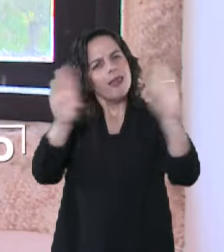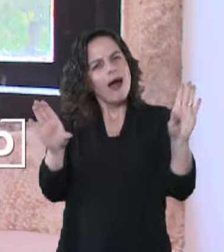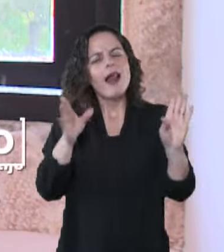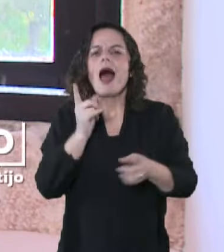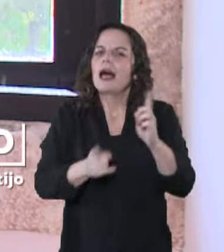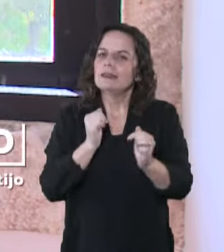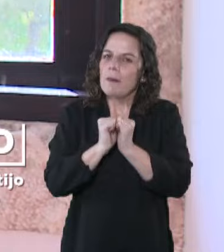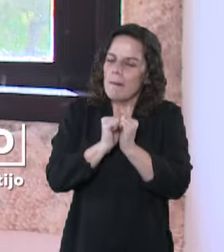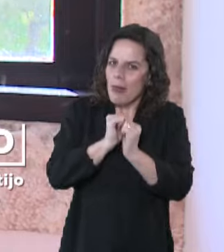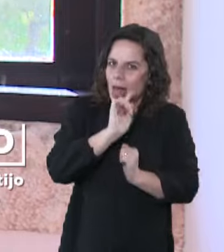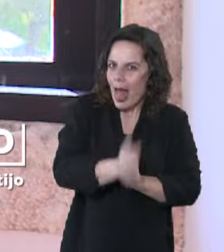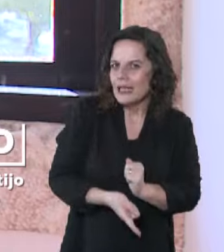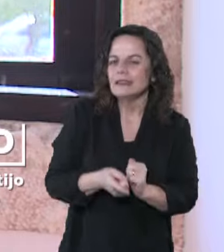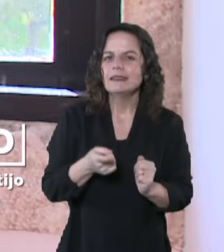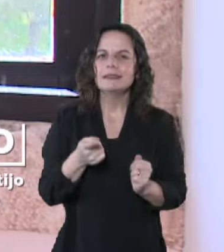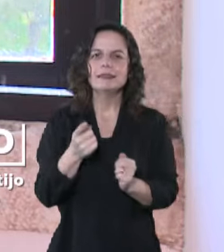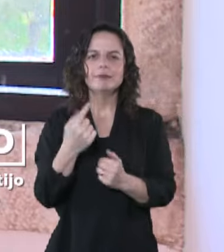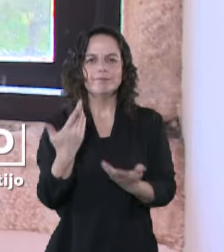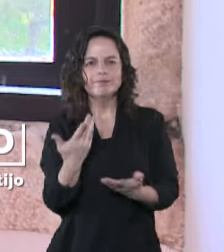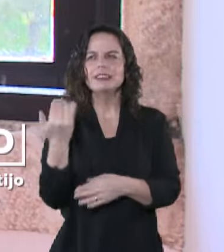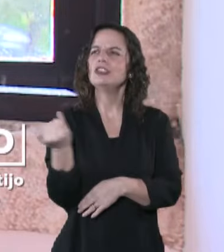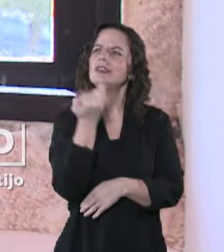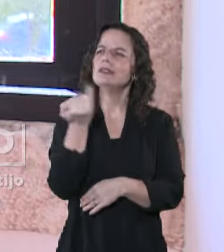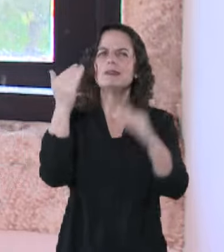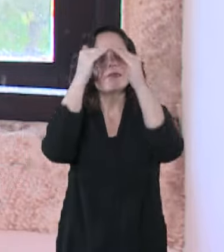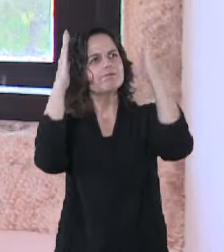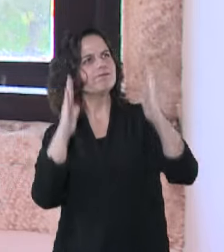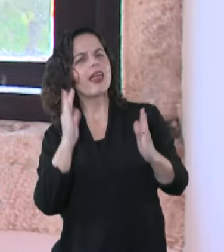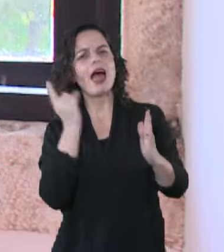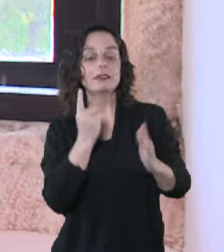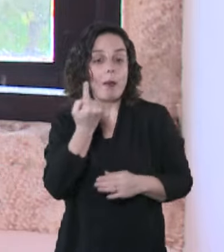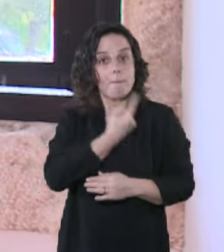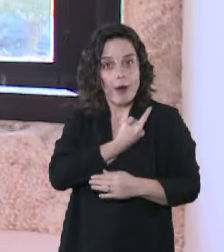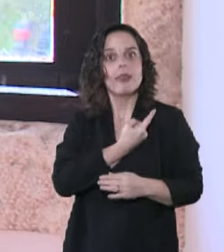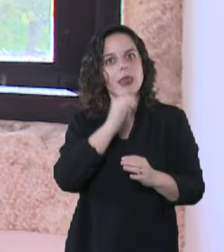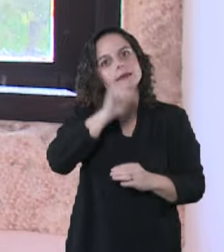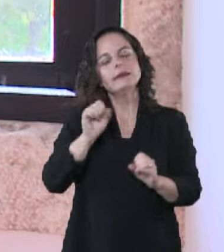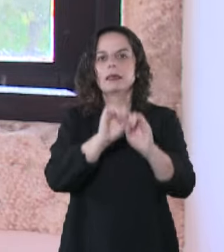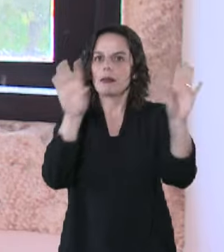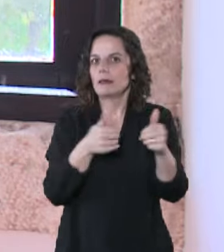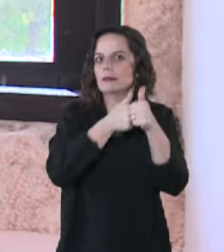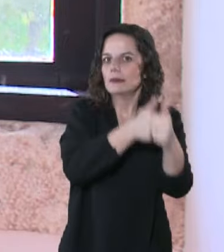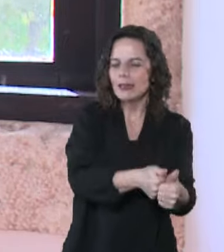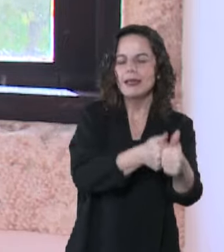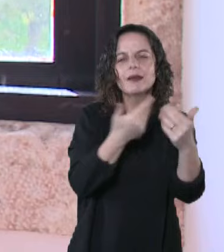este papel e esta figura institucional. Temos de a ter, claro, óbvio, mas também